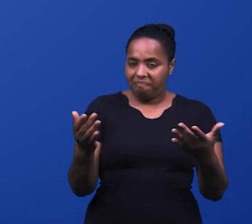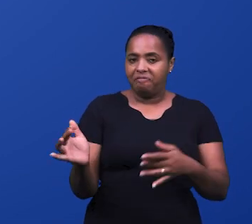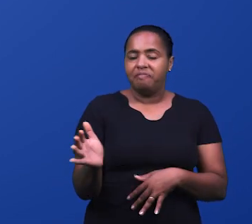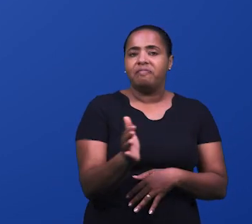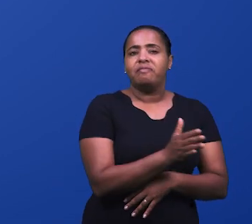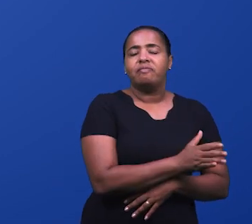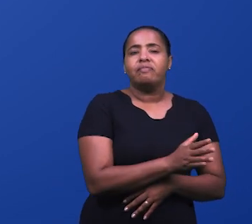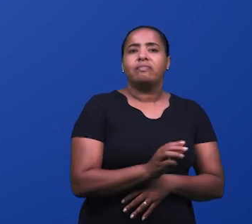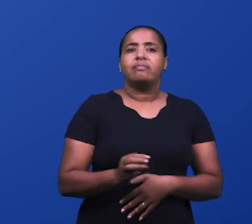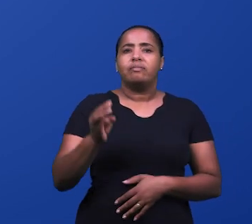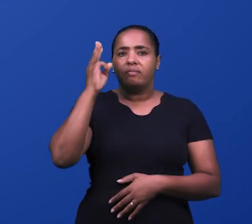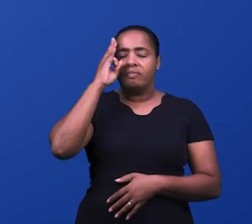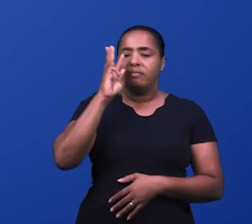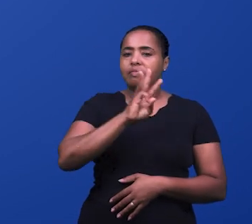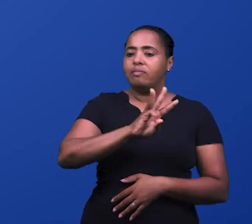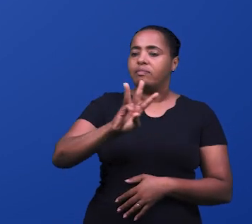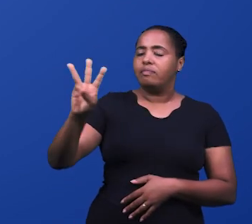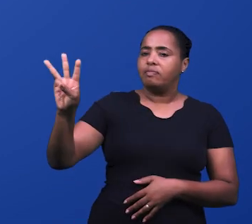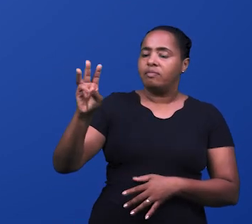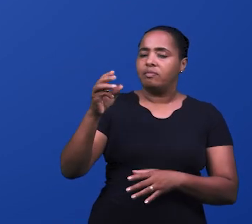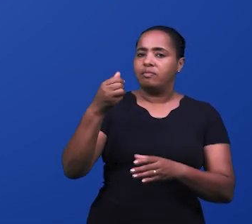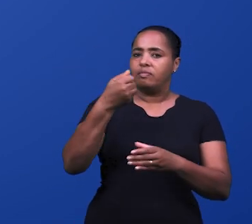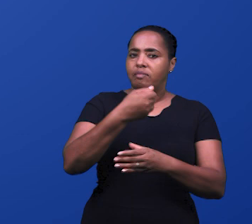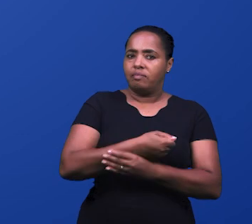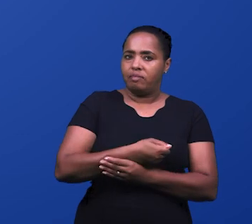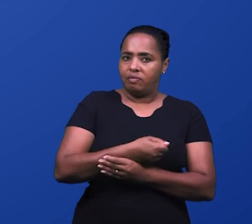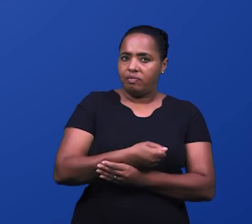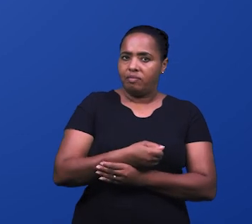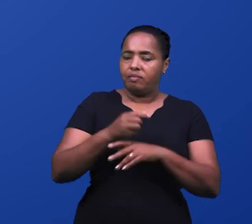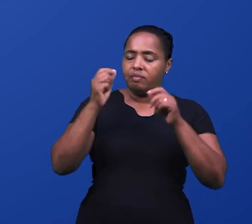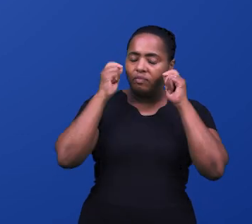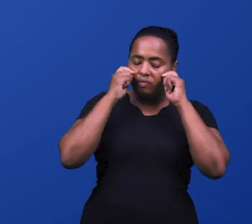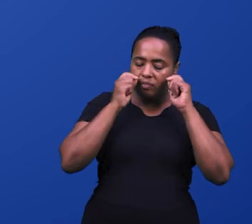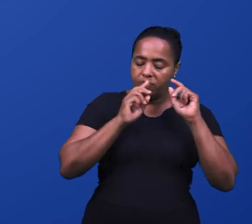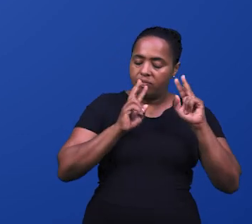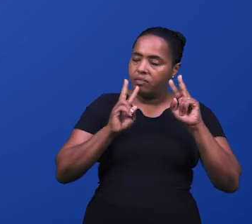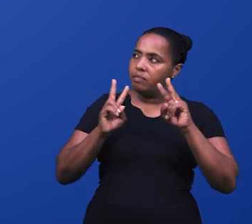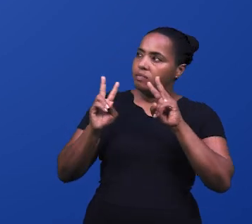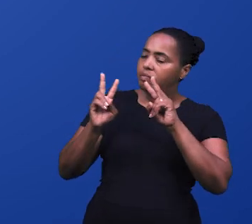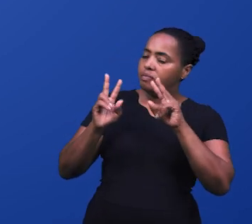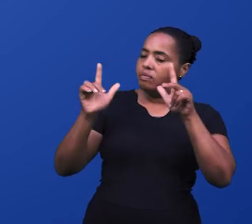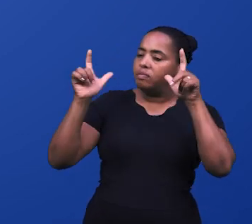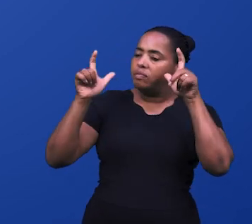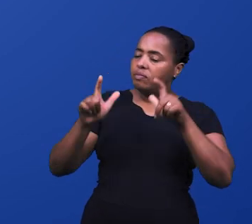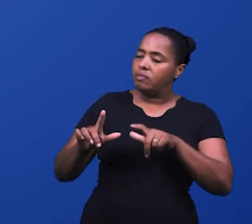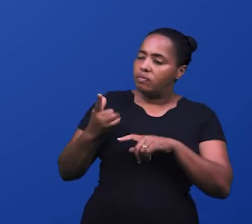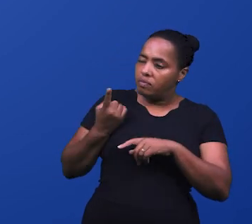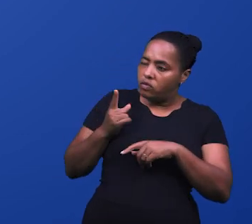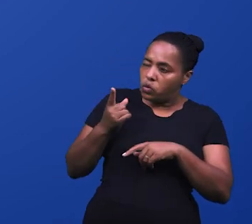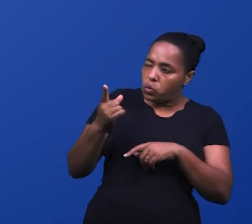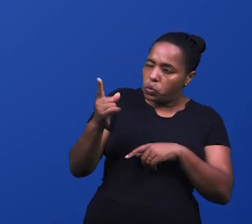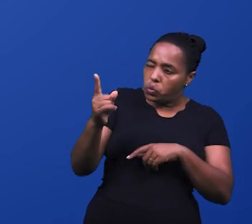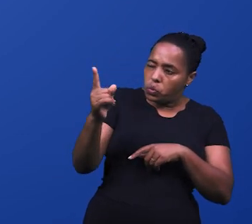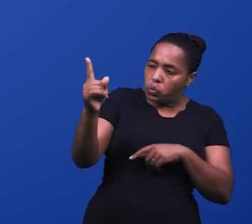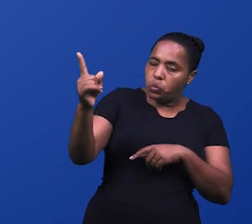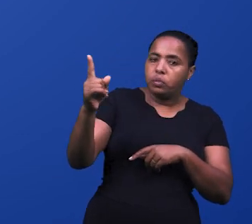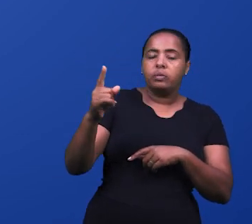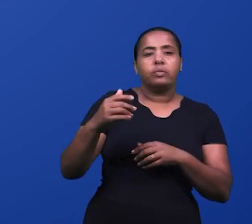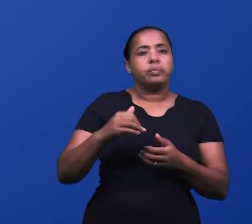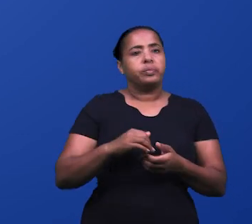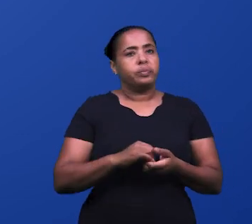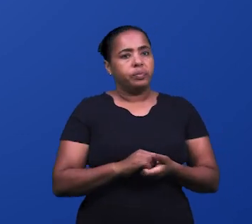Ao terceiro dia levantou Abraão os seus olhos e viu o lugar de longe.